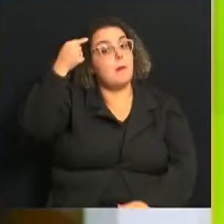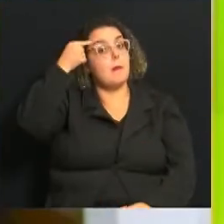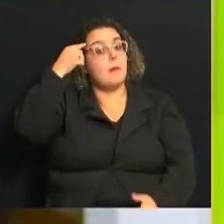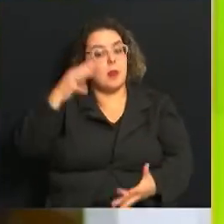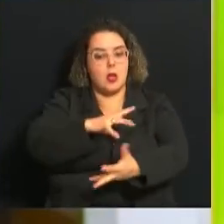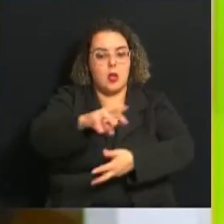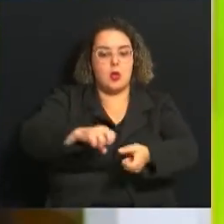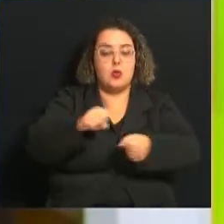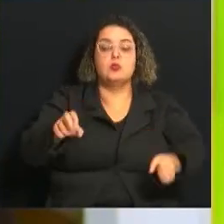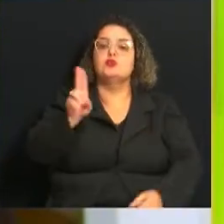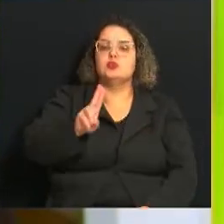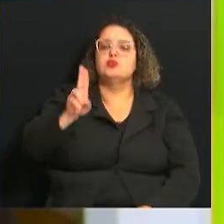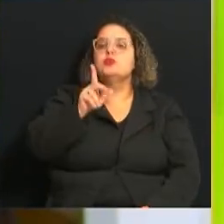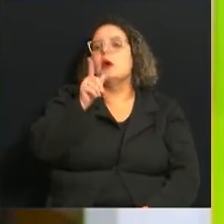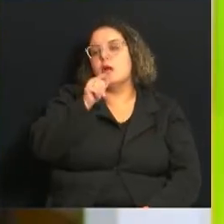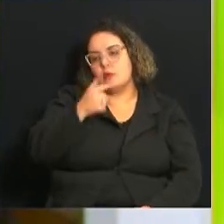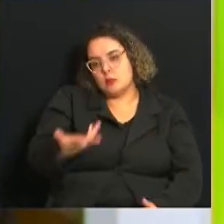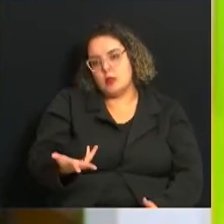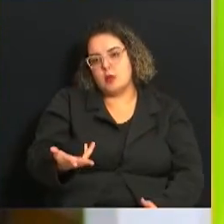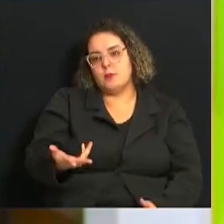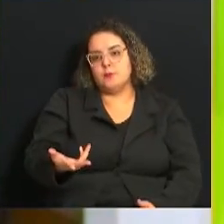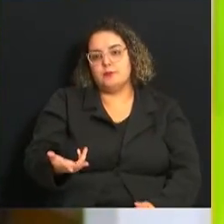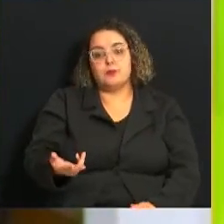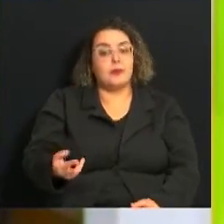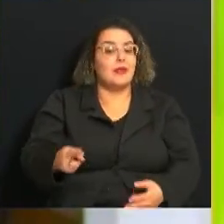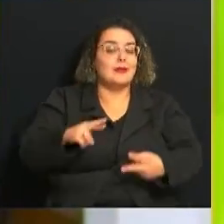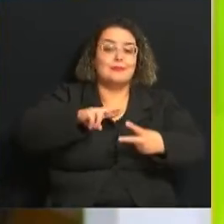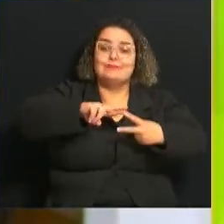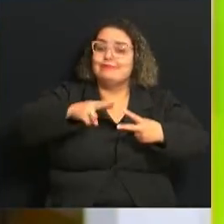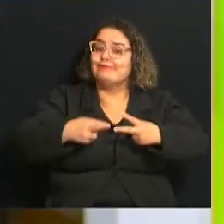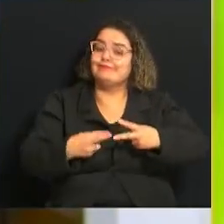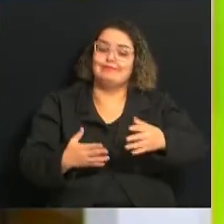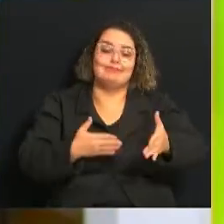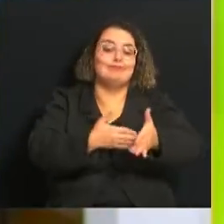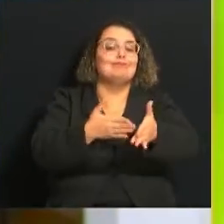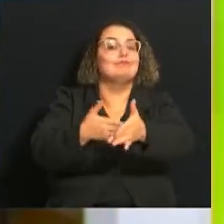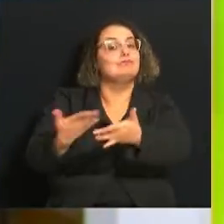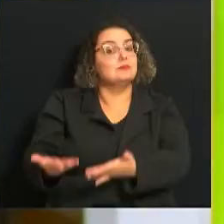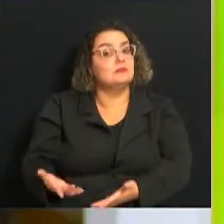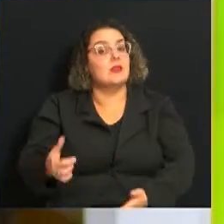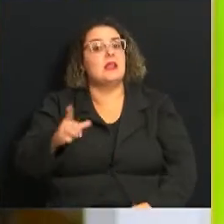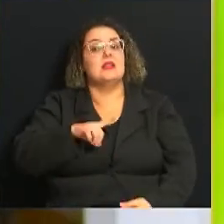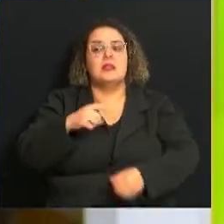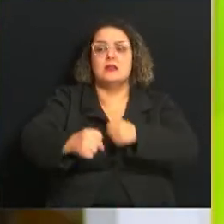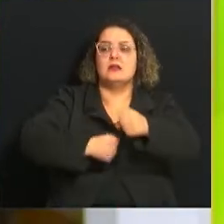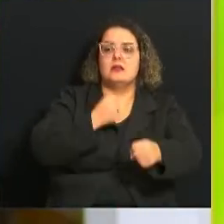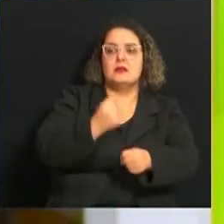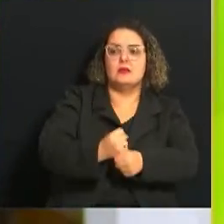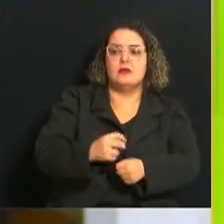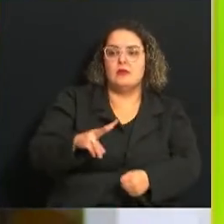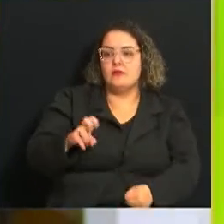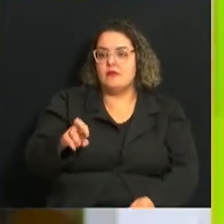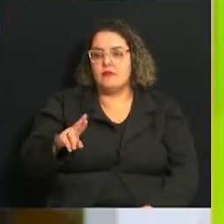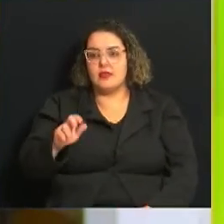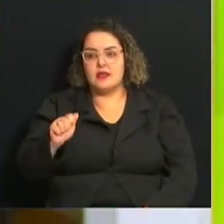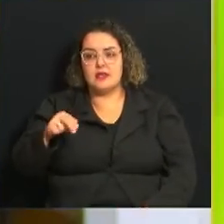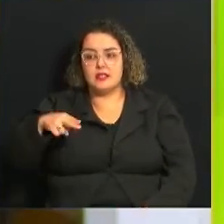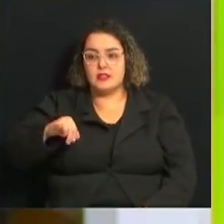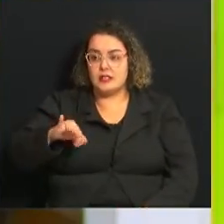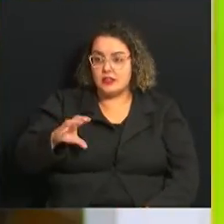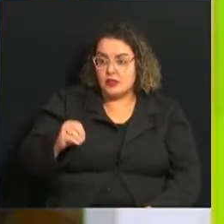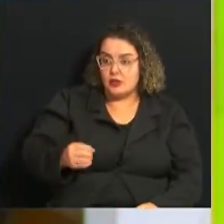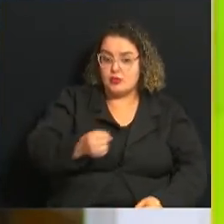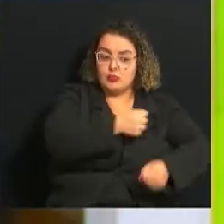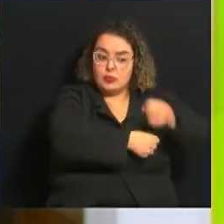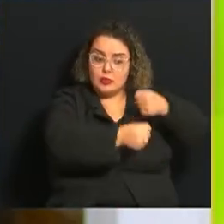da água, que é um recurso tão limitado hoje, Tem anos que a gente teve veranico, 2 anos atrás, o ano